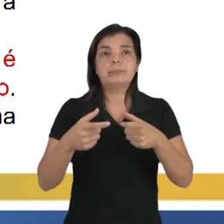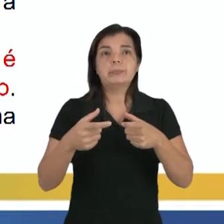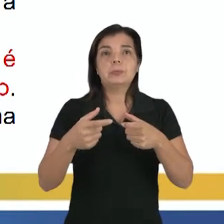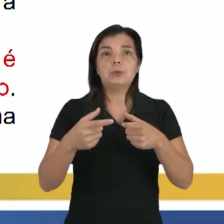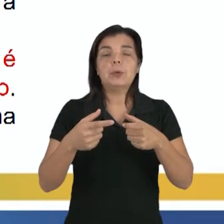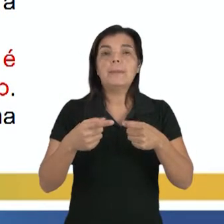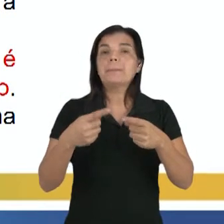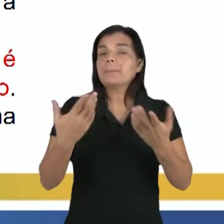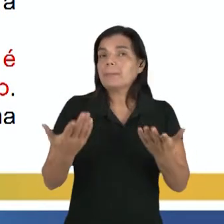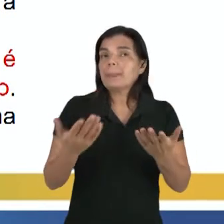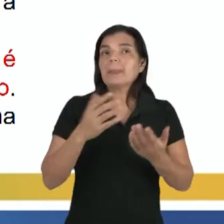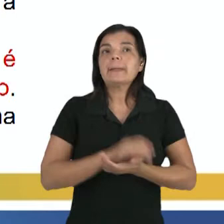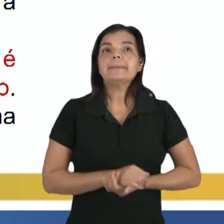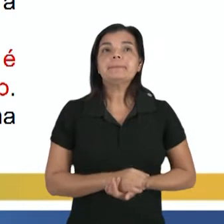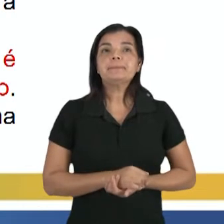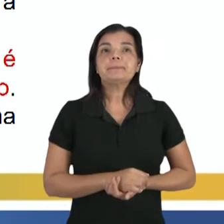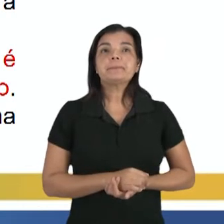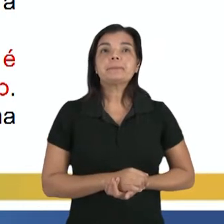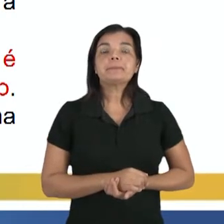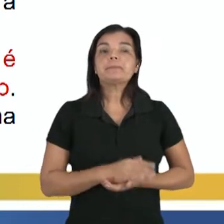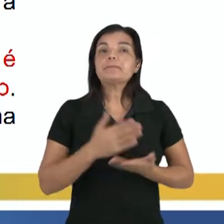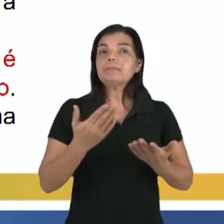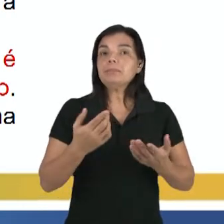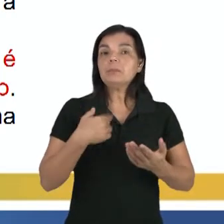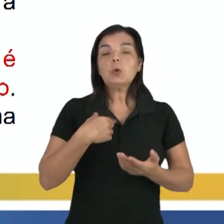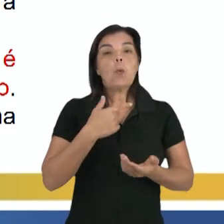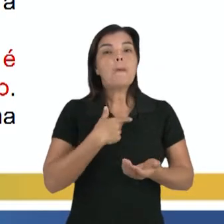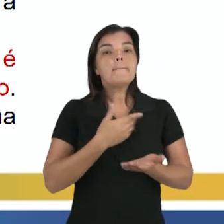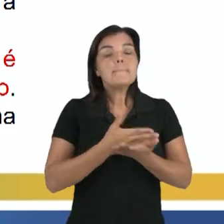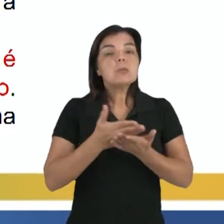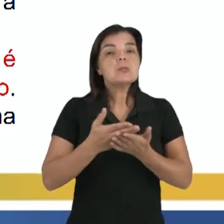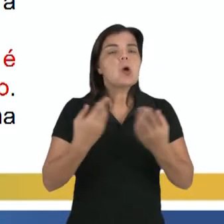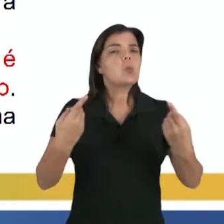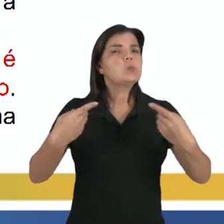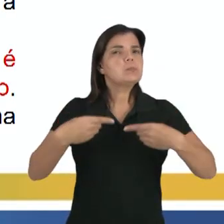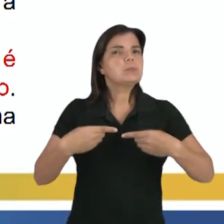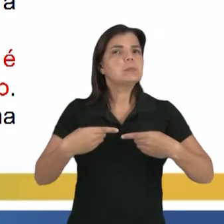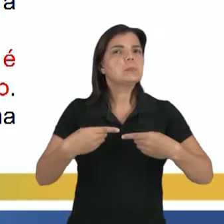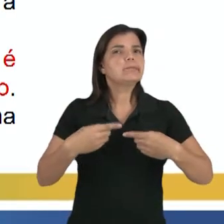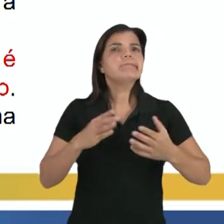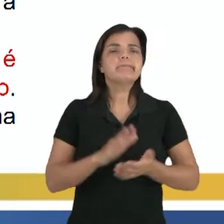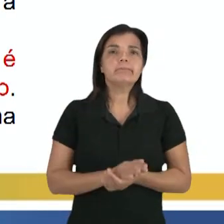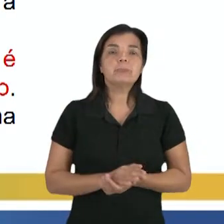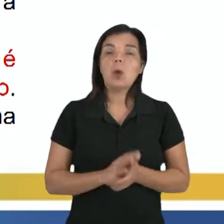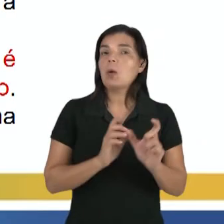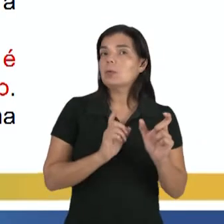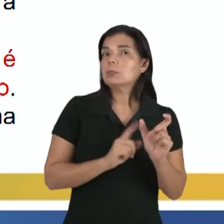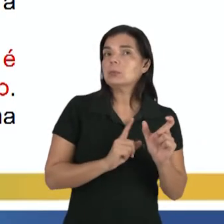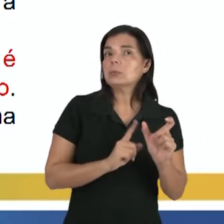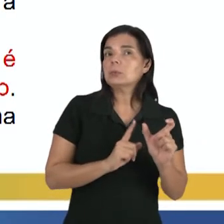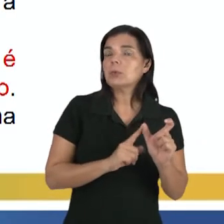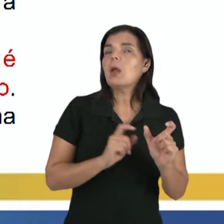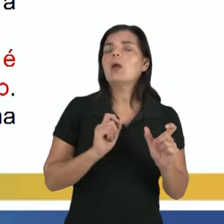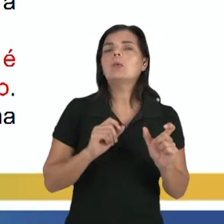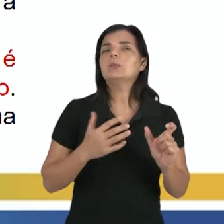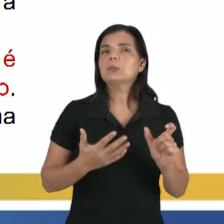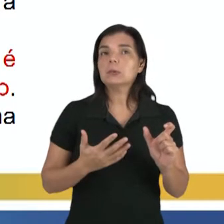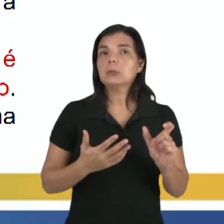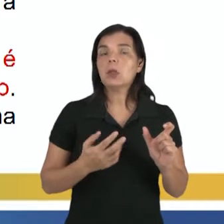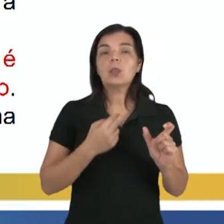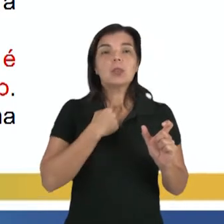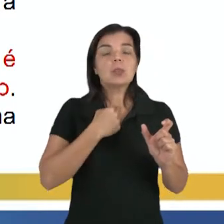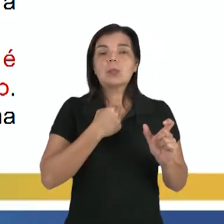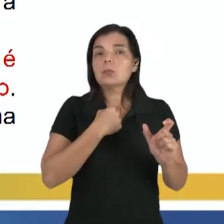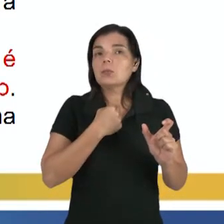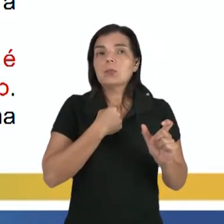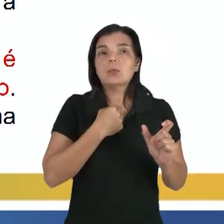Então, de certa forma, o princípio da não contradição diz que uma determinada palavra ela não